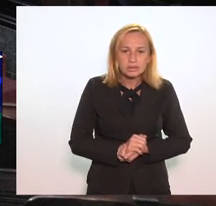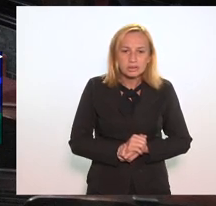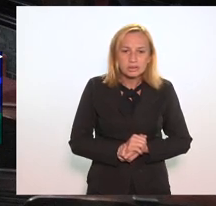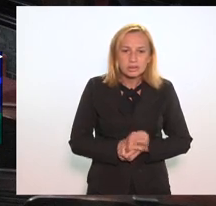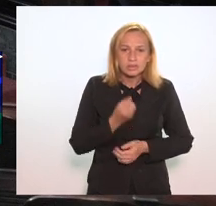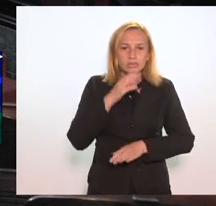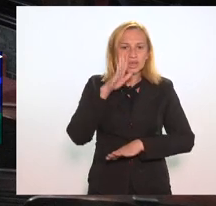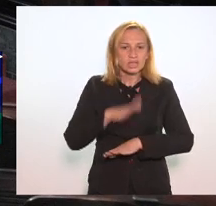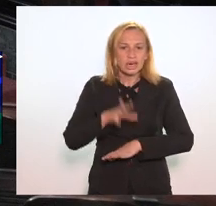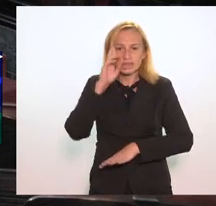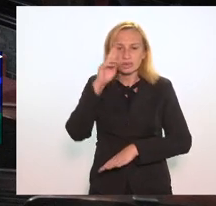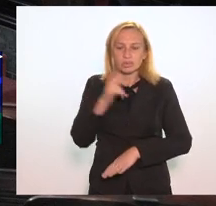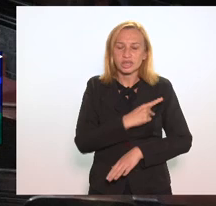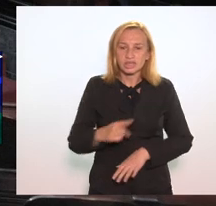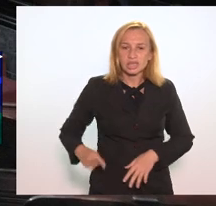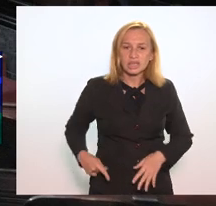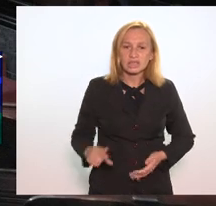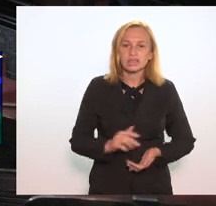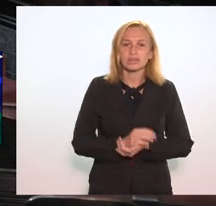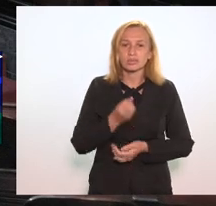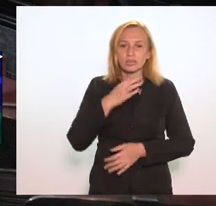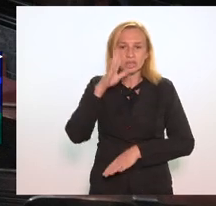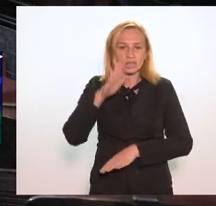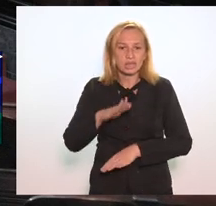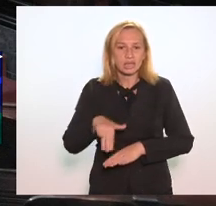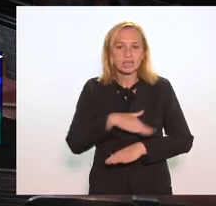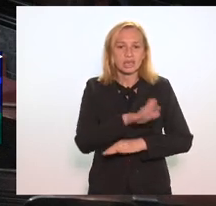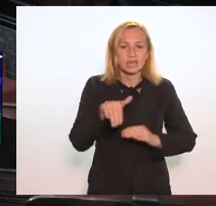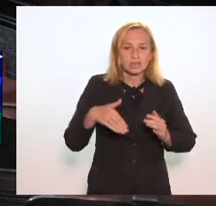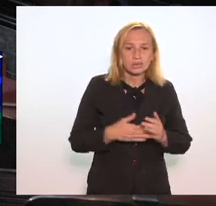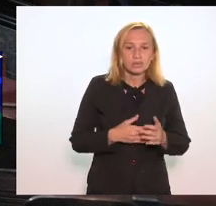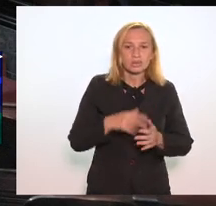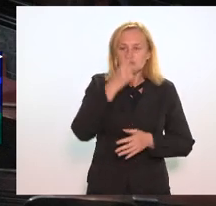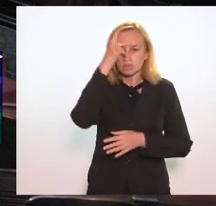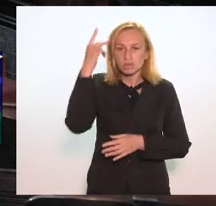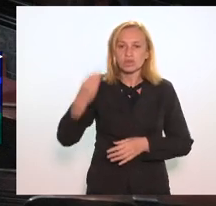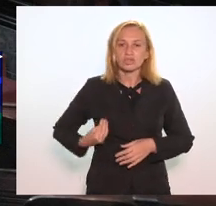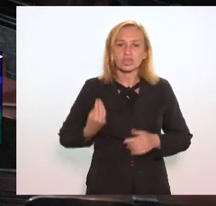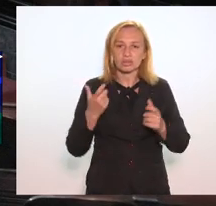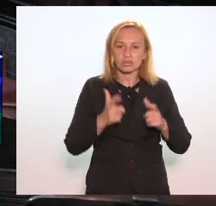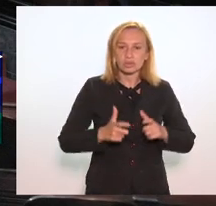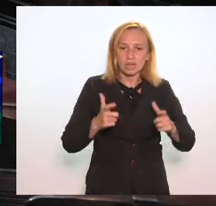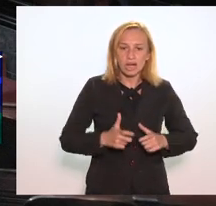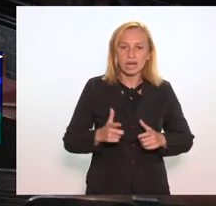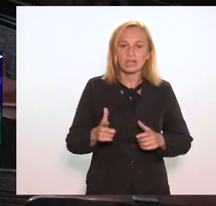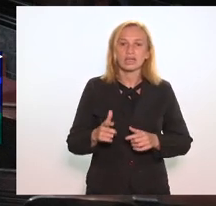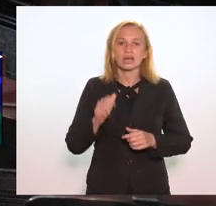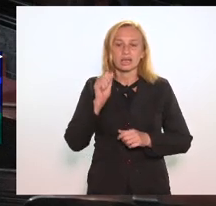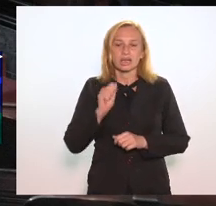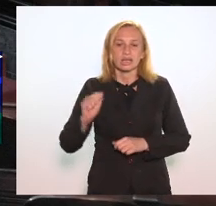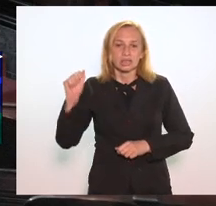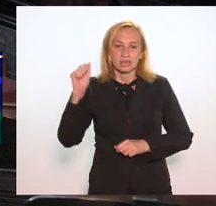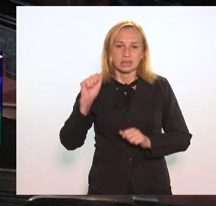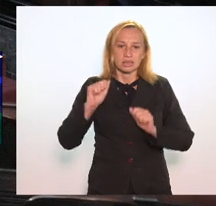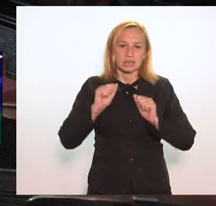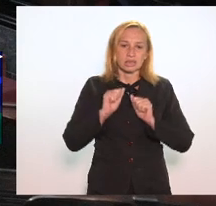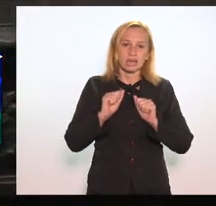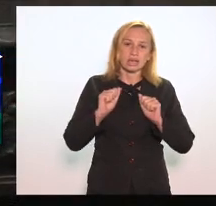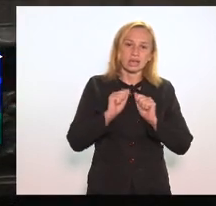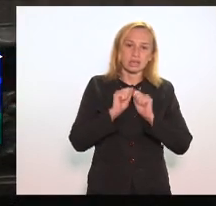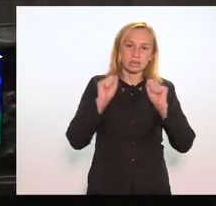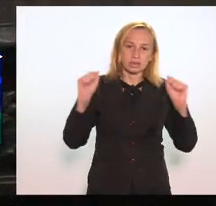Oi boa tarde senhor presidente Boa tarde a todos hoje as pessoas presentes sensores sonares dessa